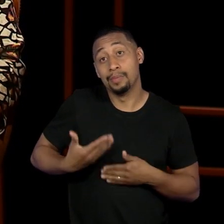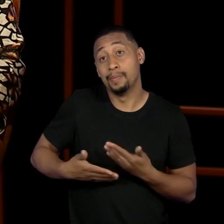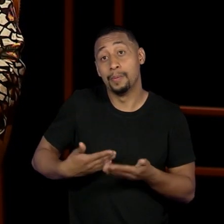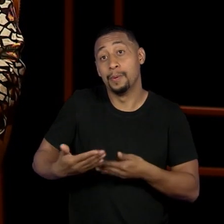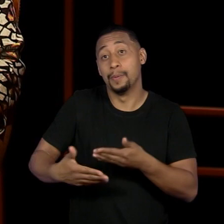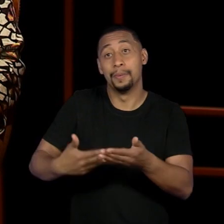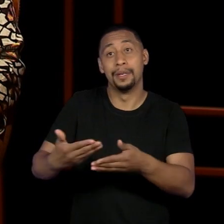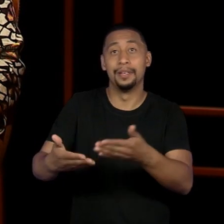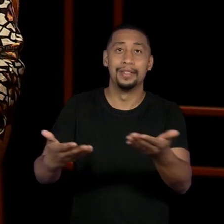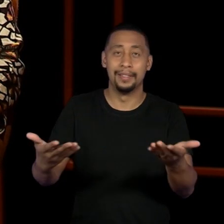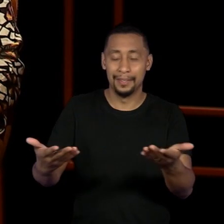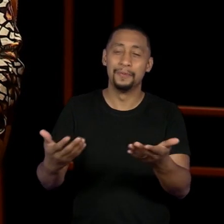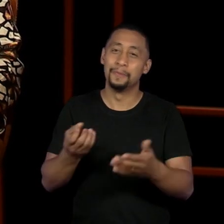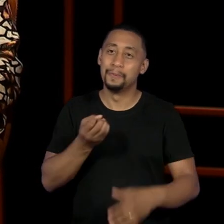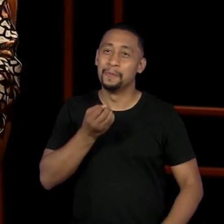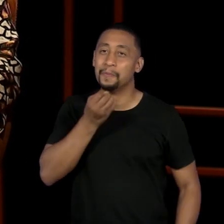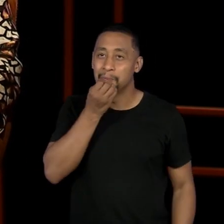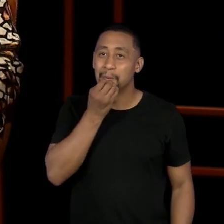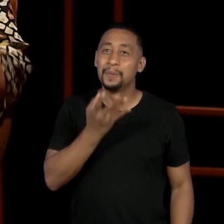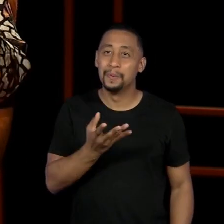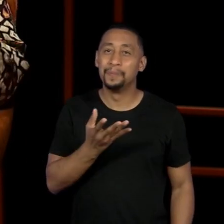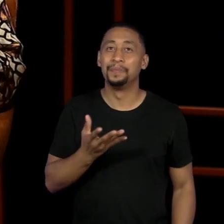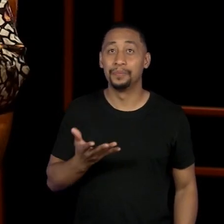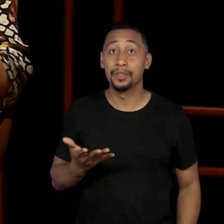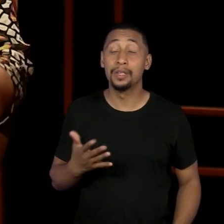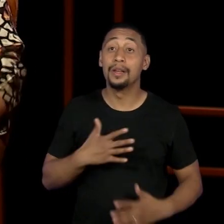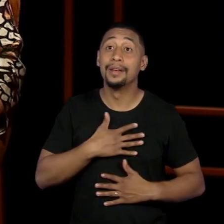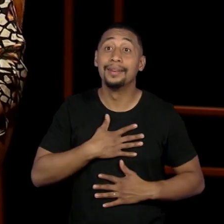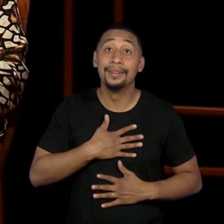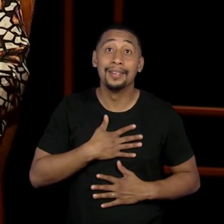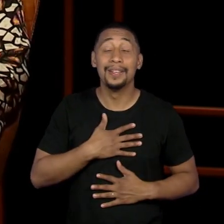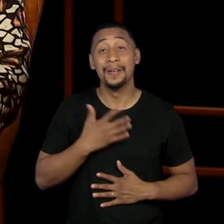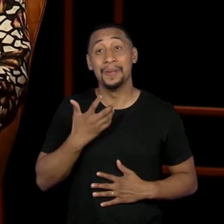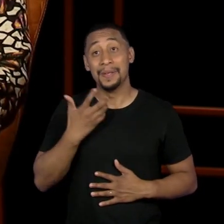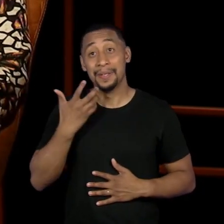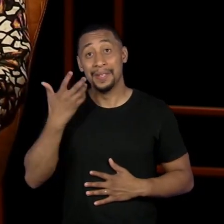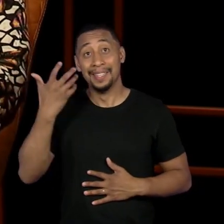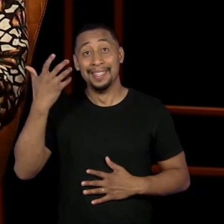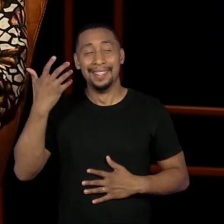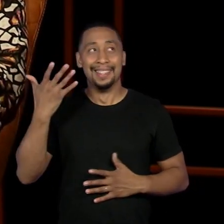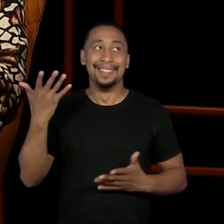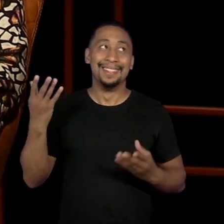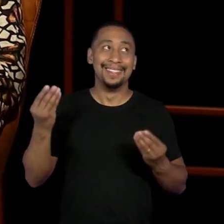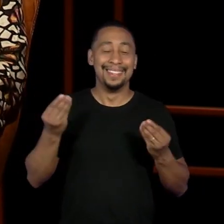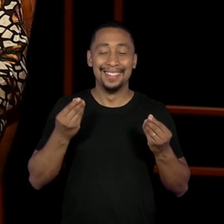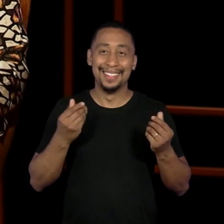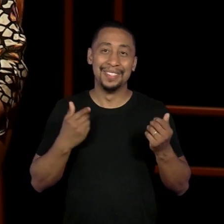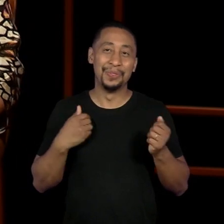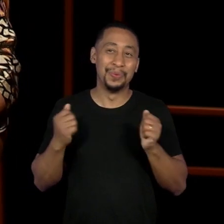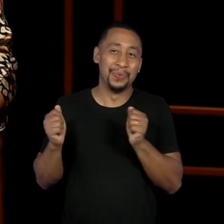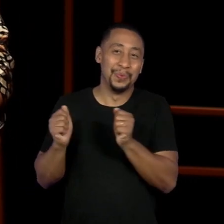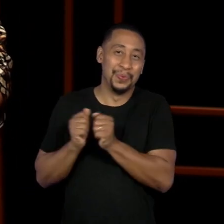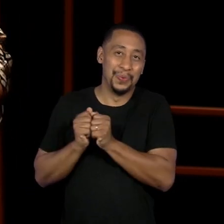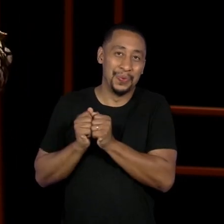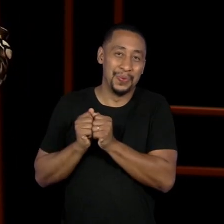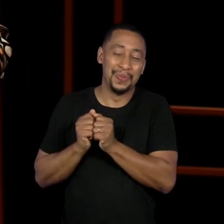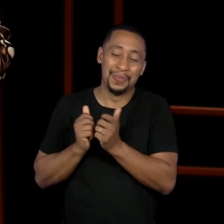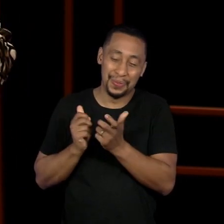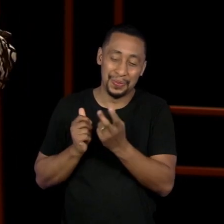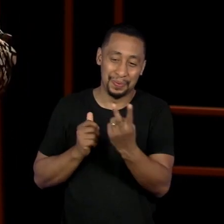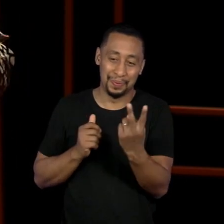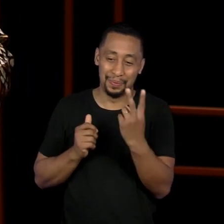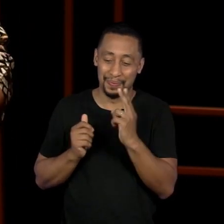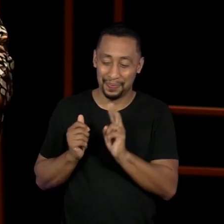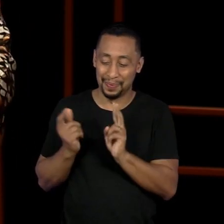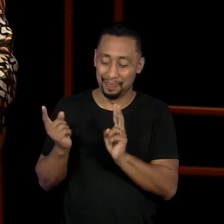e foi muito bom. E o Ney Matogrosso cantou o Chapéu comigo, o Chapéu e a Consulta. Fizemos um